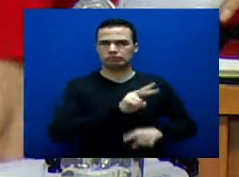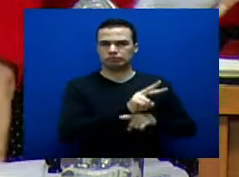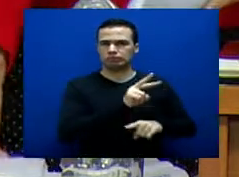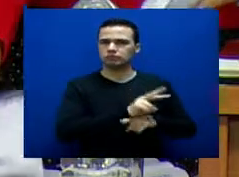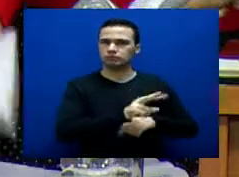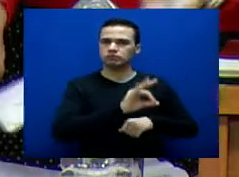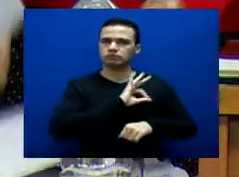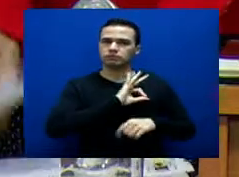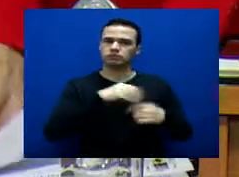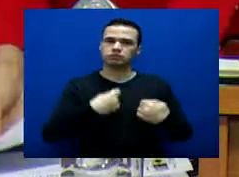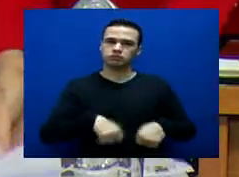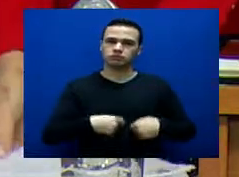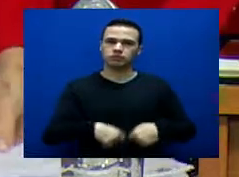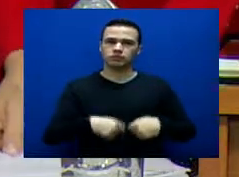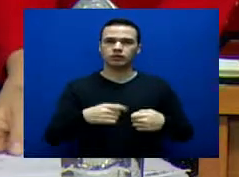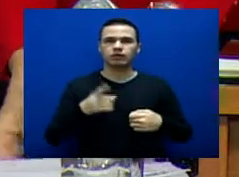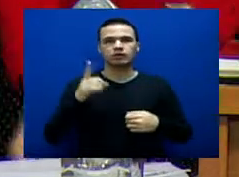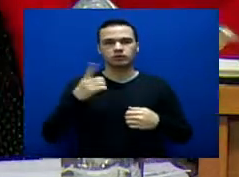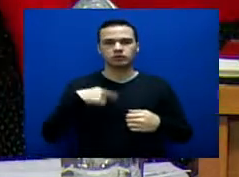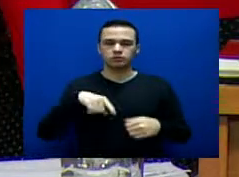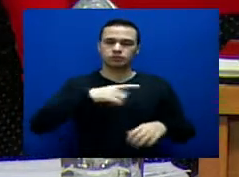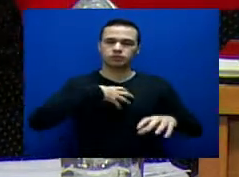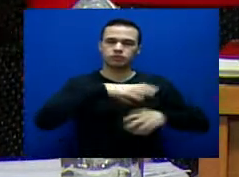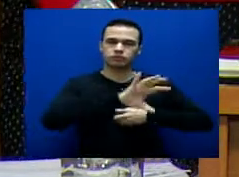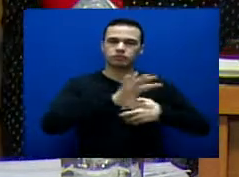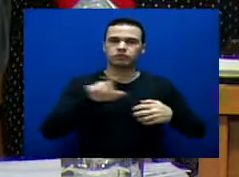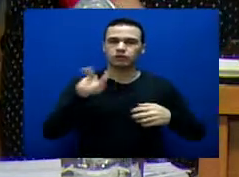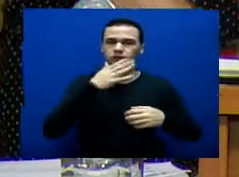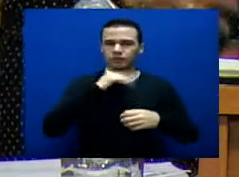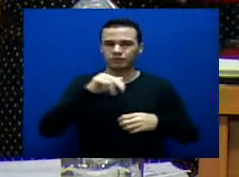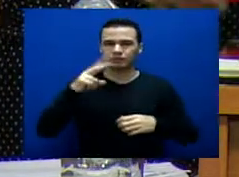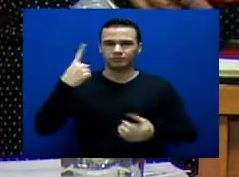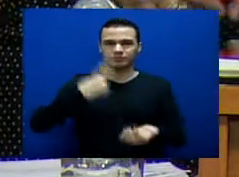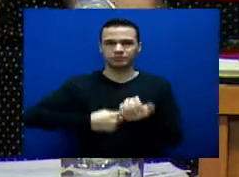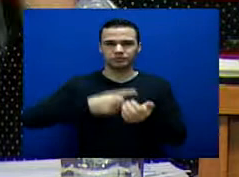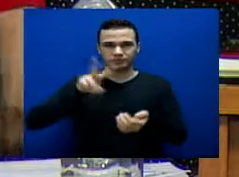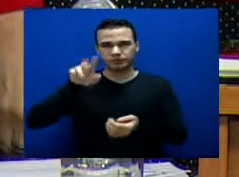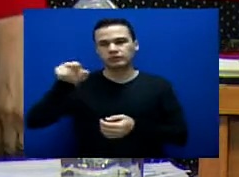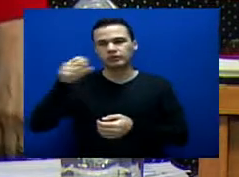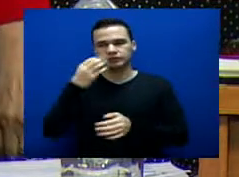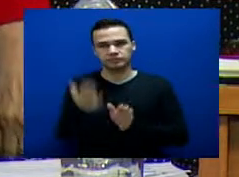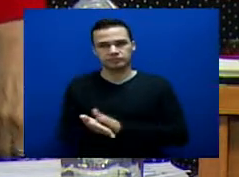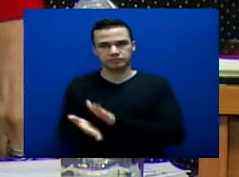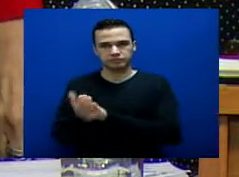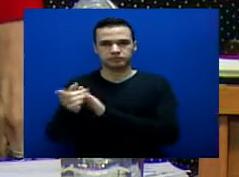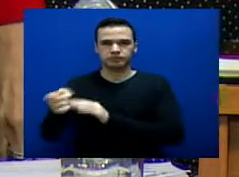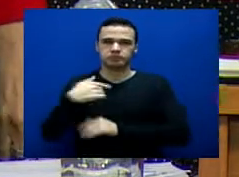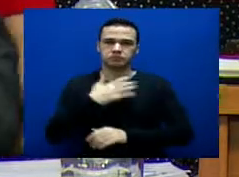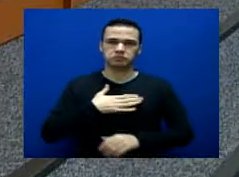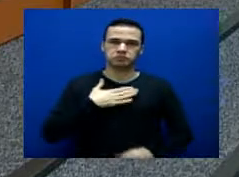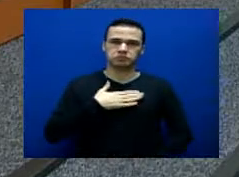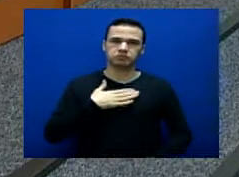comércio, principalmente, tá bom? Também se solidarizamos aí. Parabéns ao vereador Vitão pelos votos, viu?